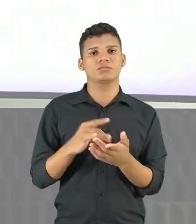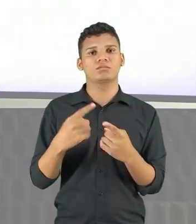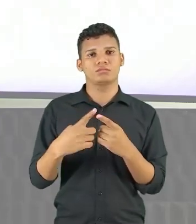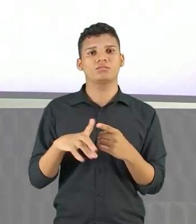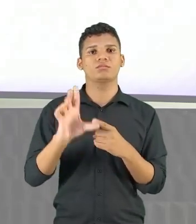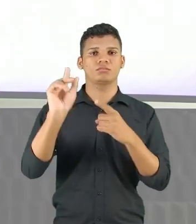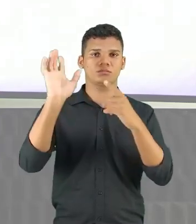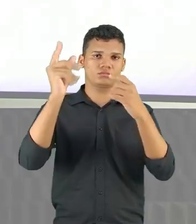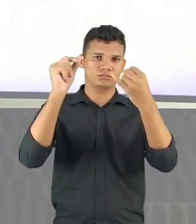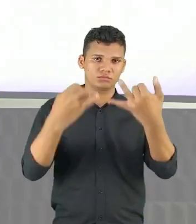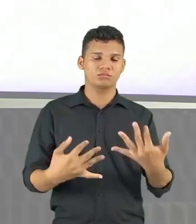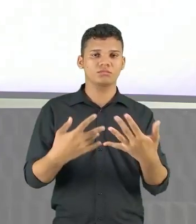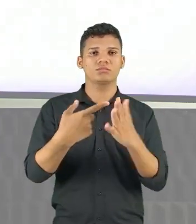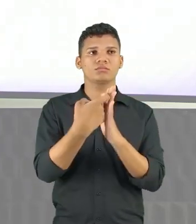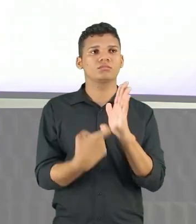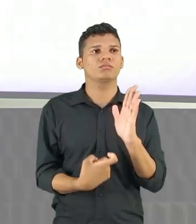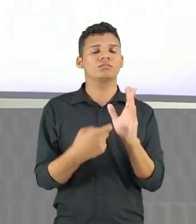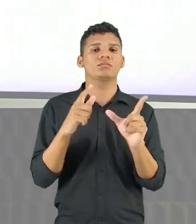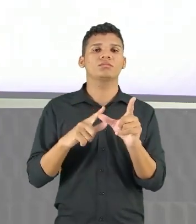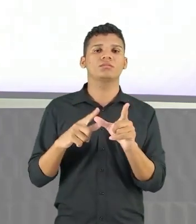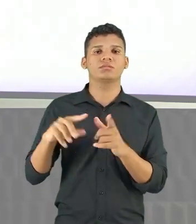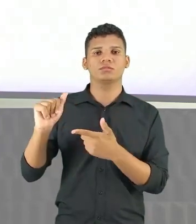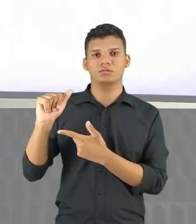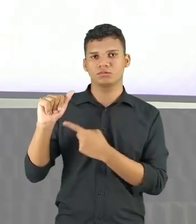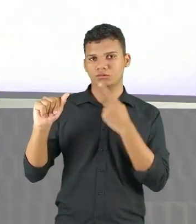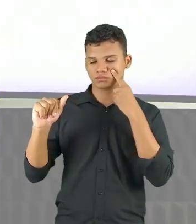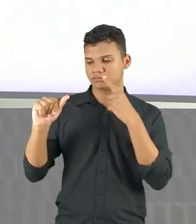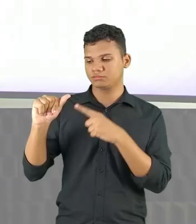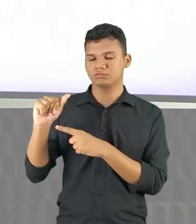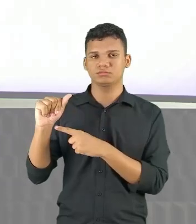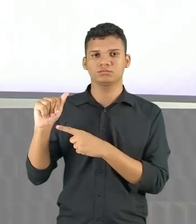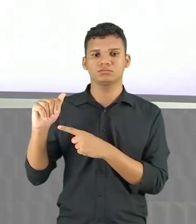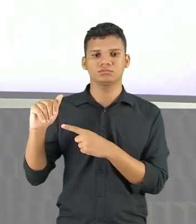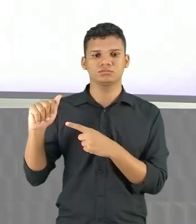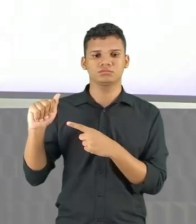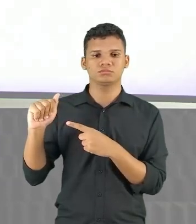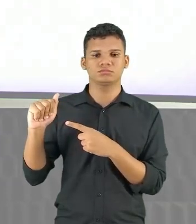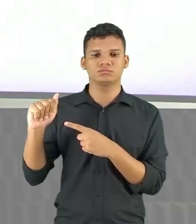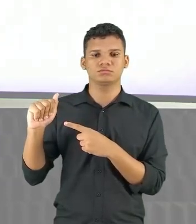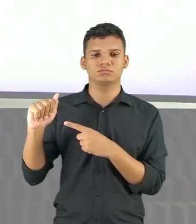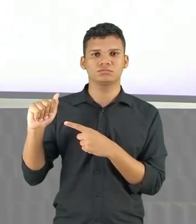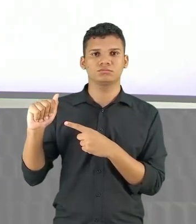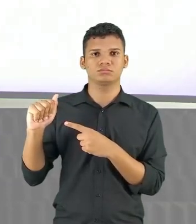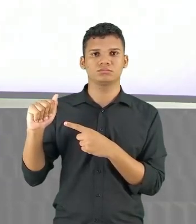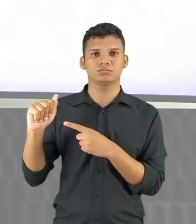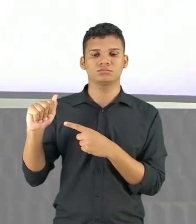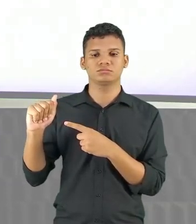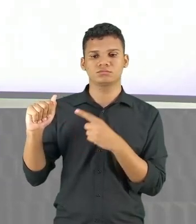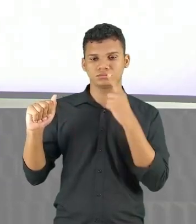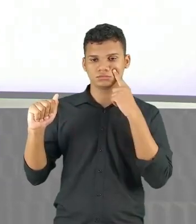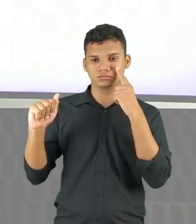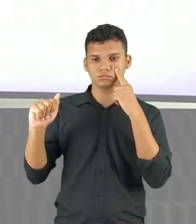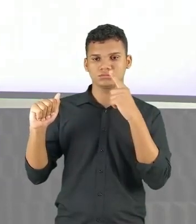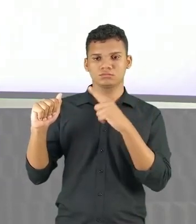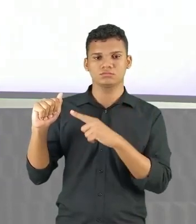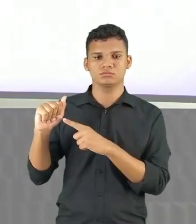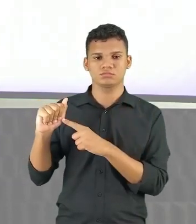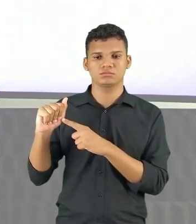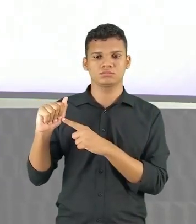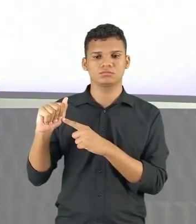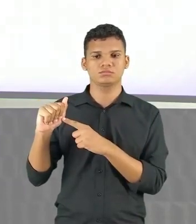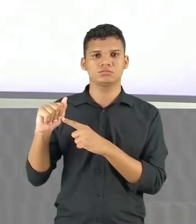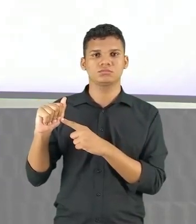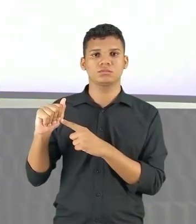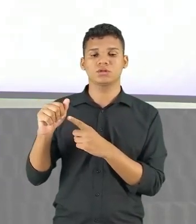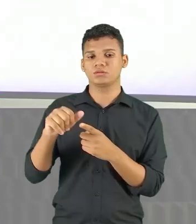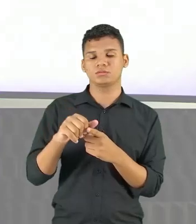levantei lá no texto. Alternativa A. Esses diversos fatores ao longo do tempo, eles contribuíram para a democratização do